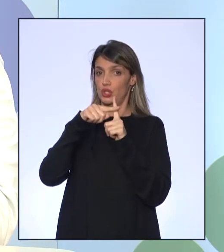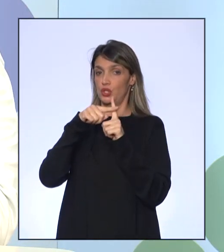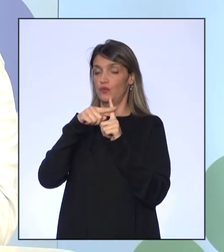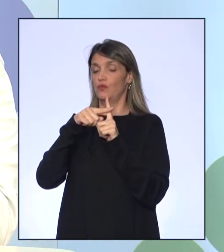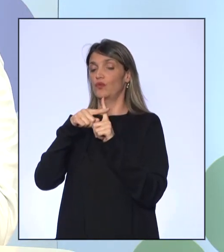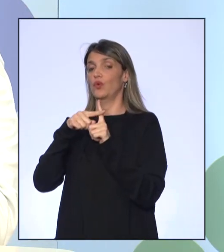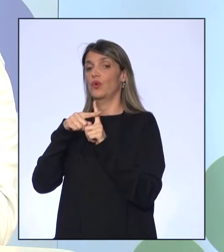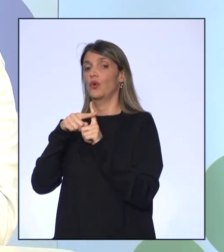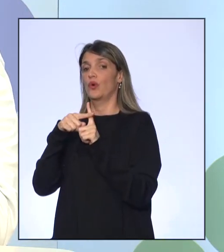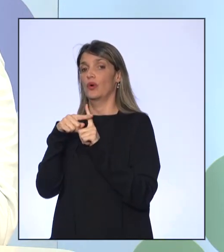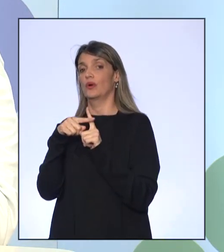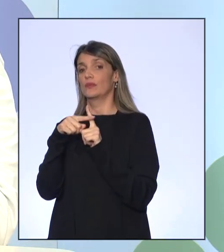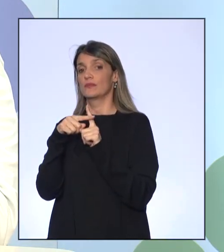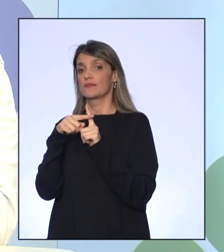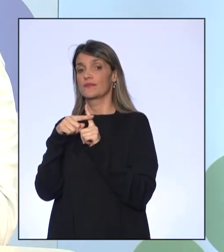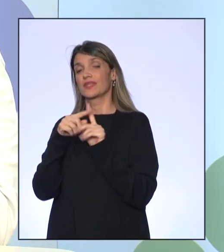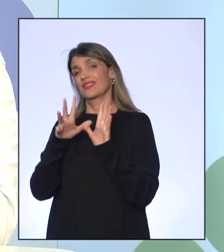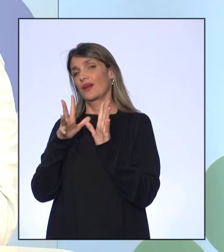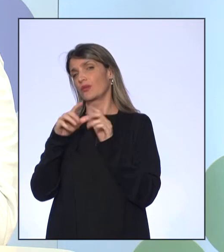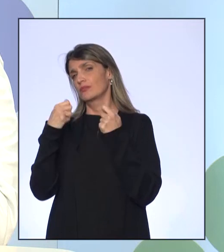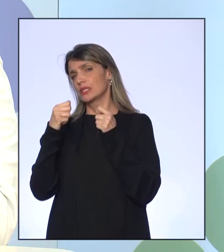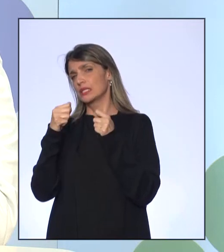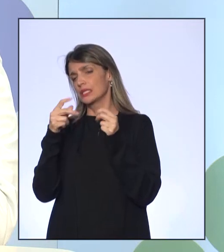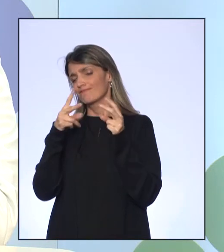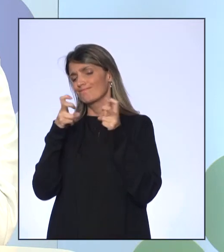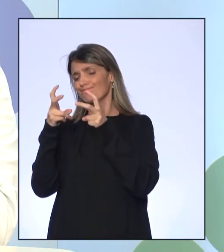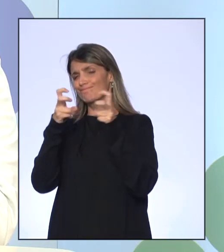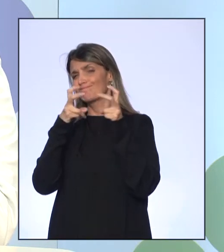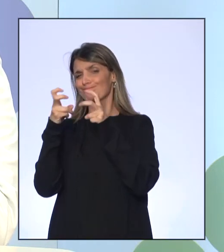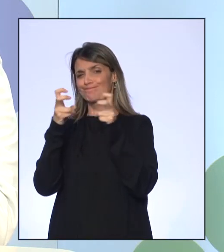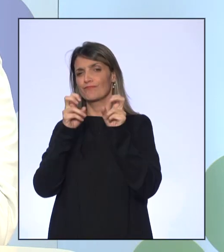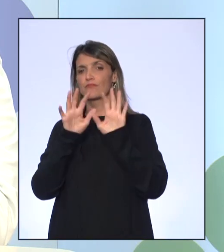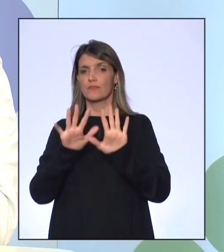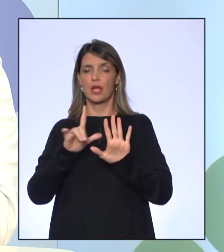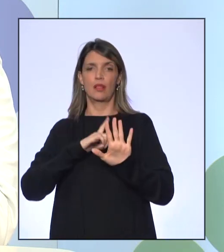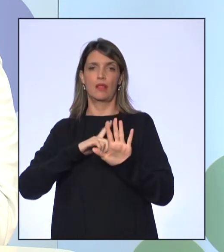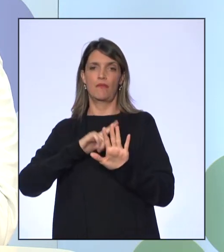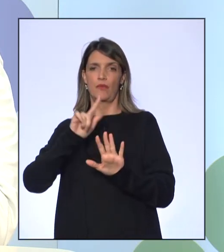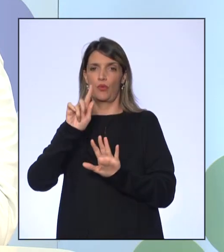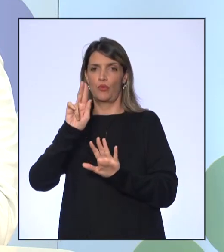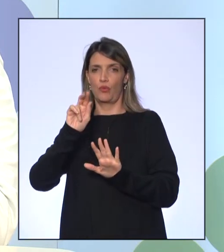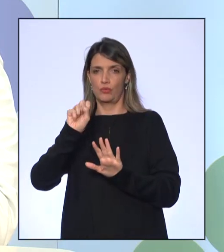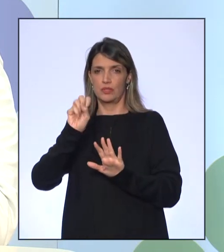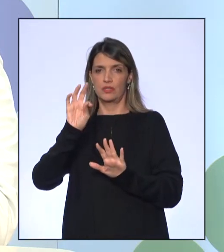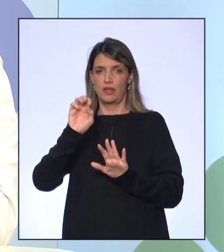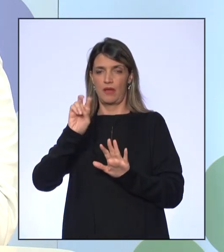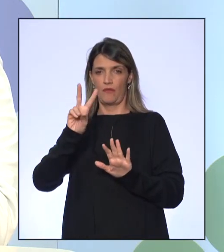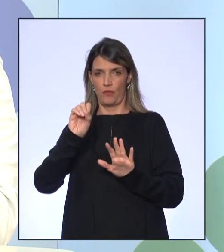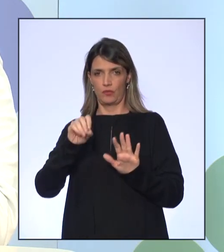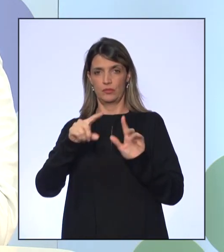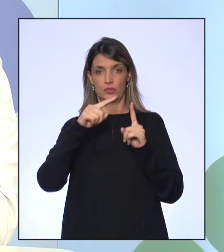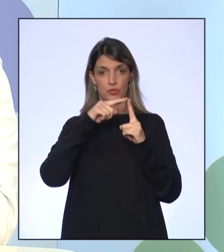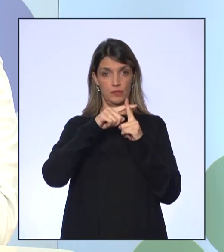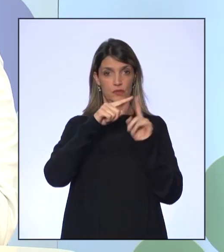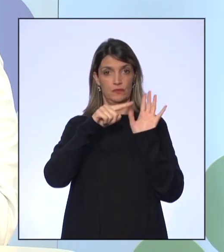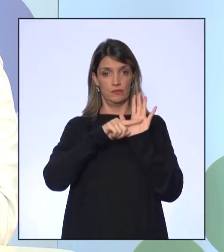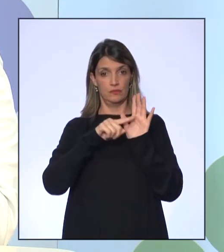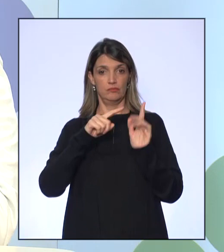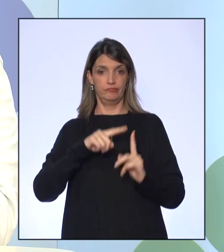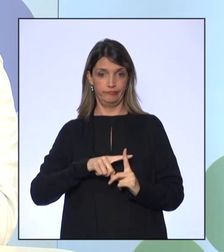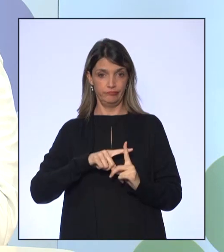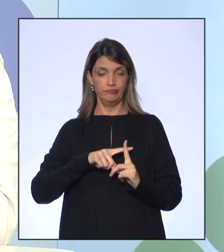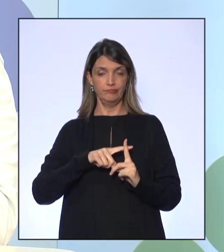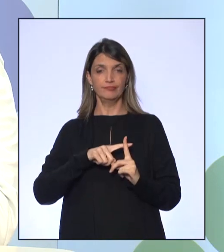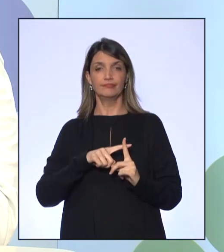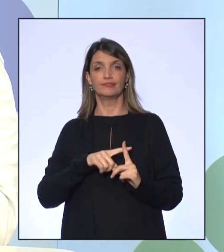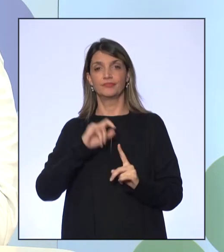então só falta a gente fazer é só associação é mas tem o gustavo que falou positivo negativo positivo